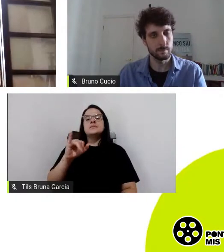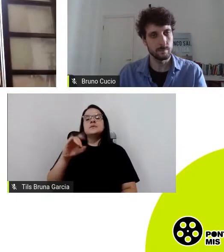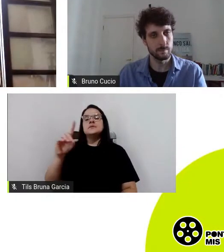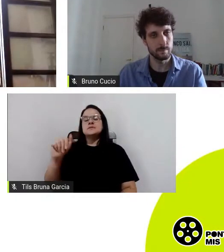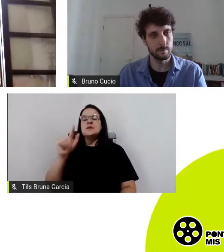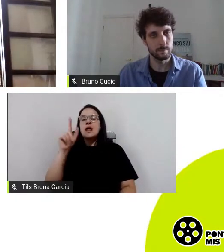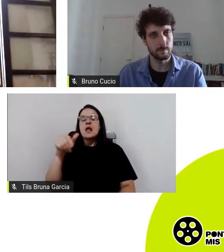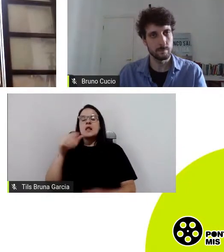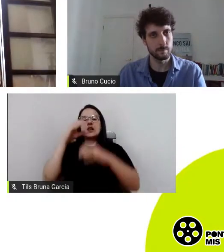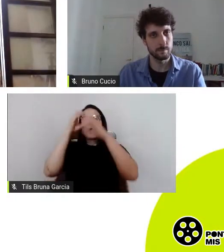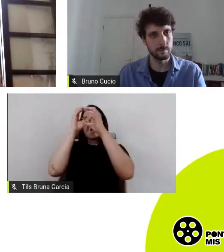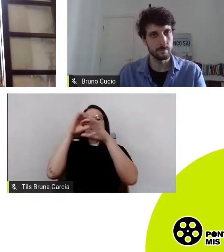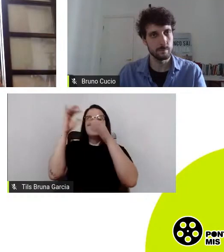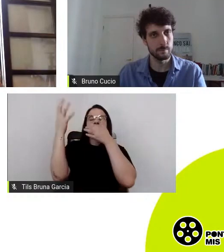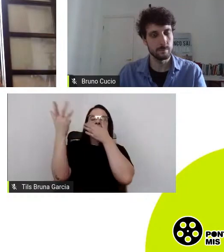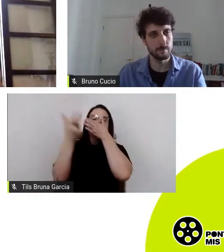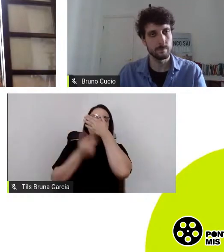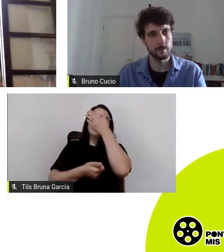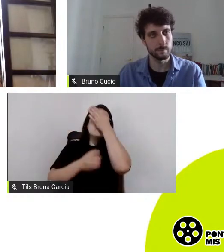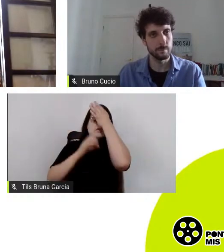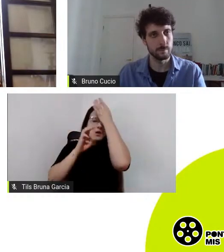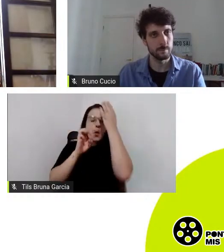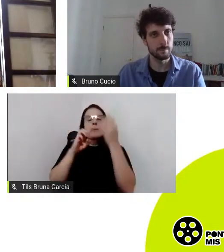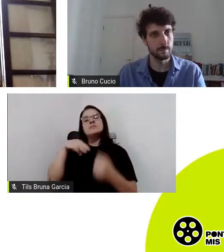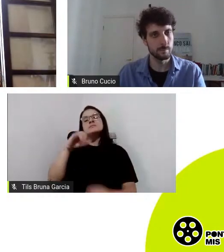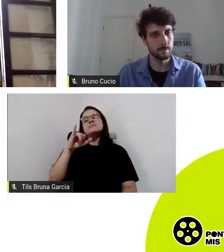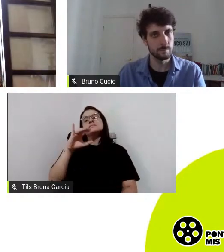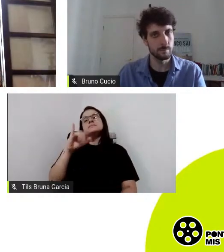documentário show do Emicida, da Netflix,